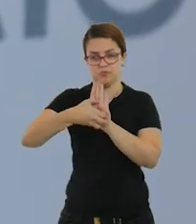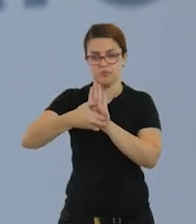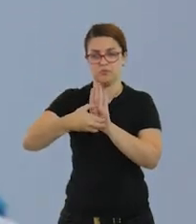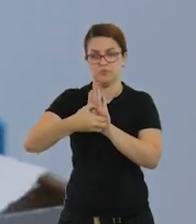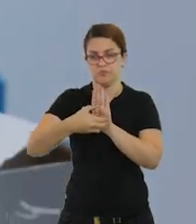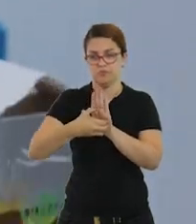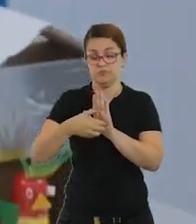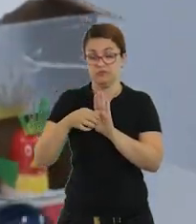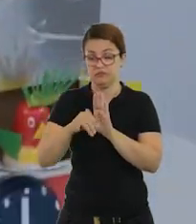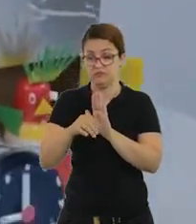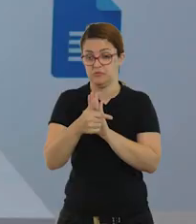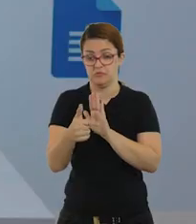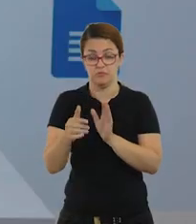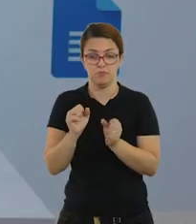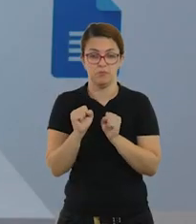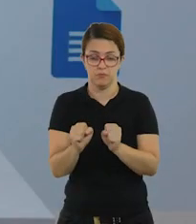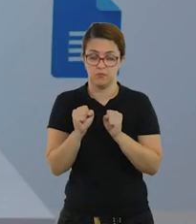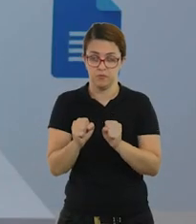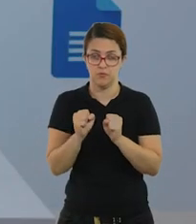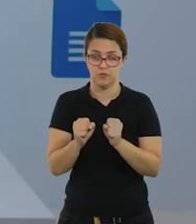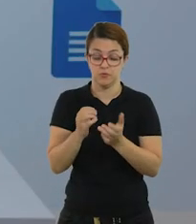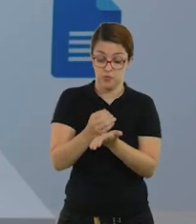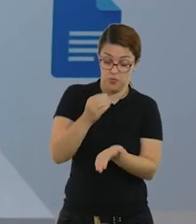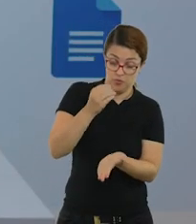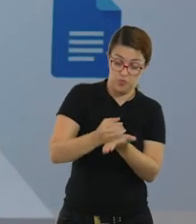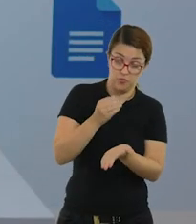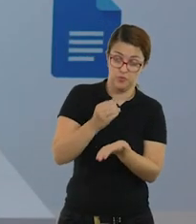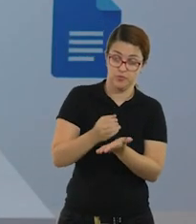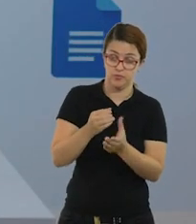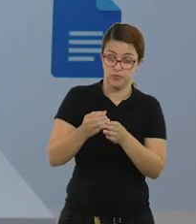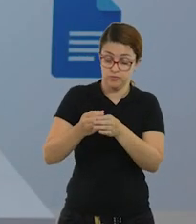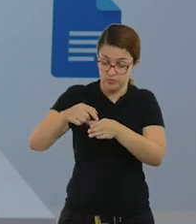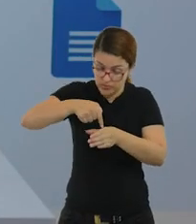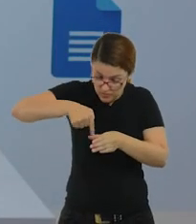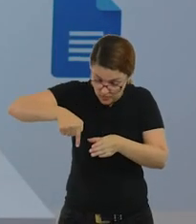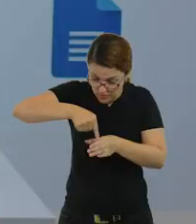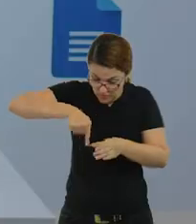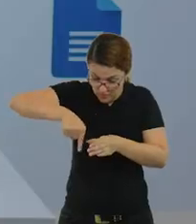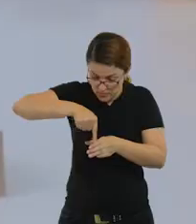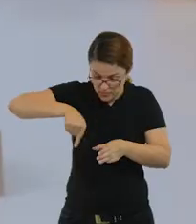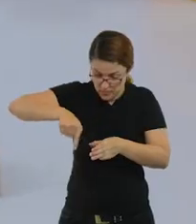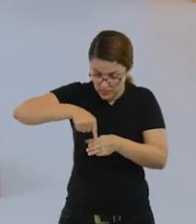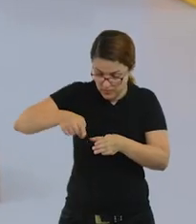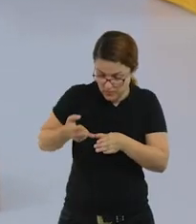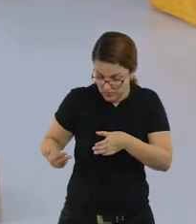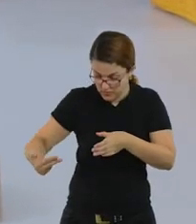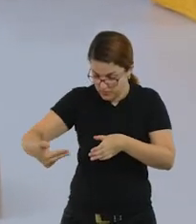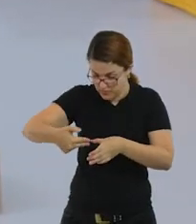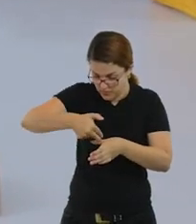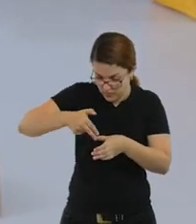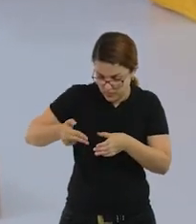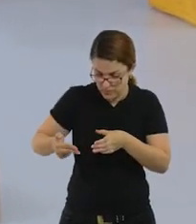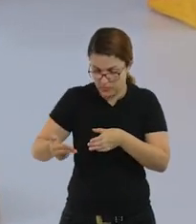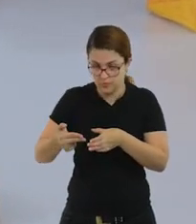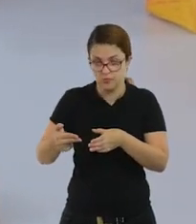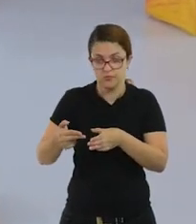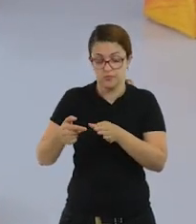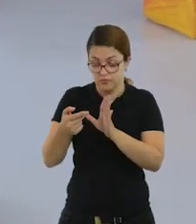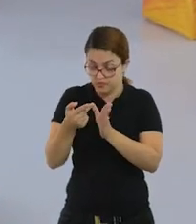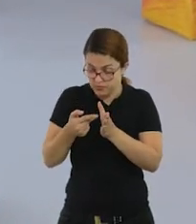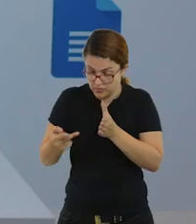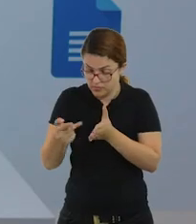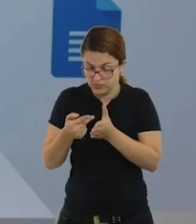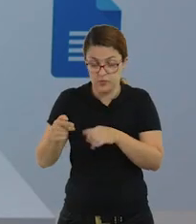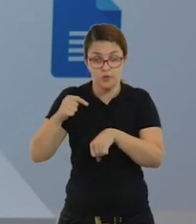se não tiver tampa também, você pode pegar um copo, colocar o copo, desenhar a circunferência,